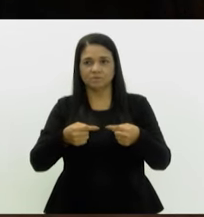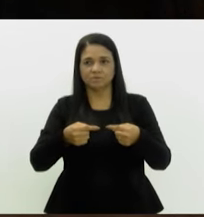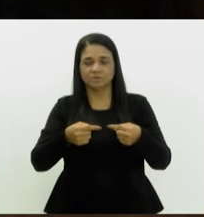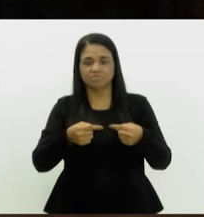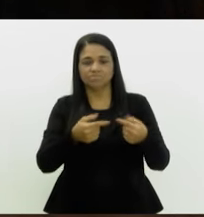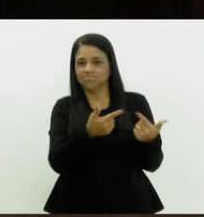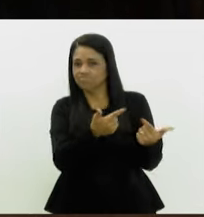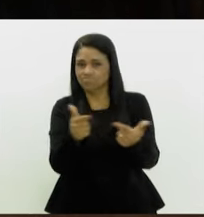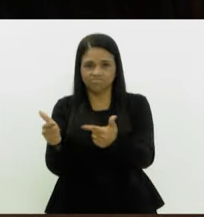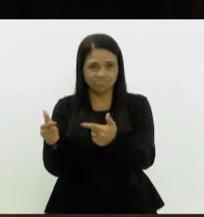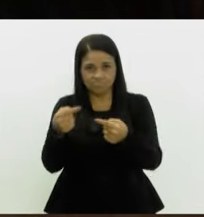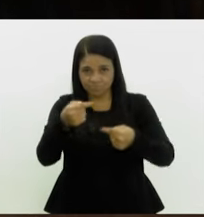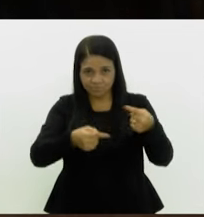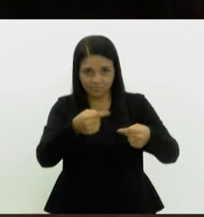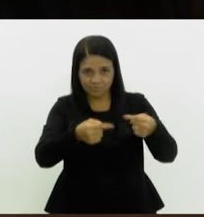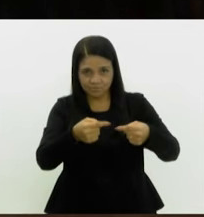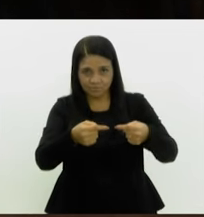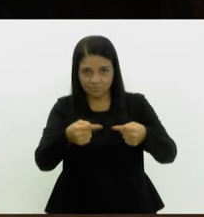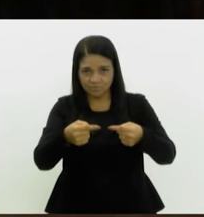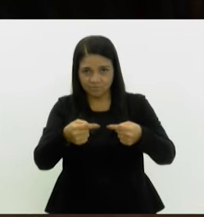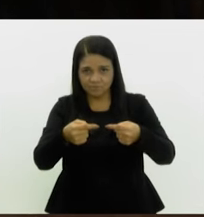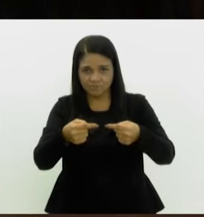Não havendo quem queira discutir,